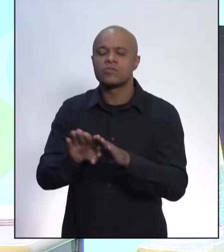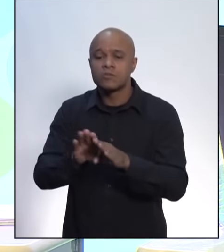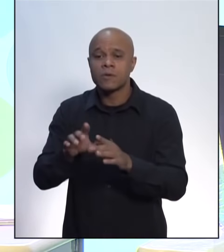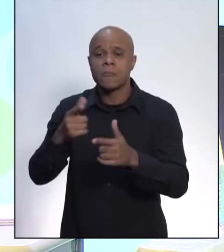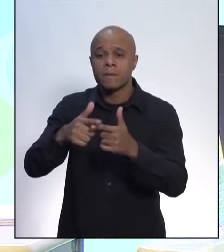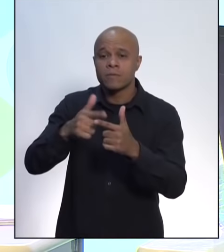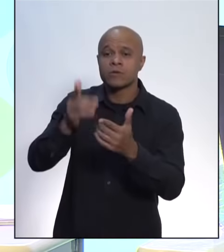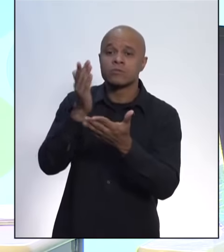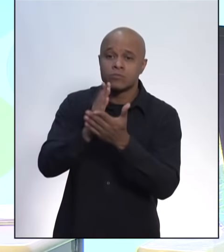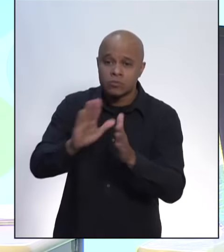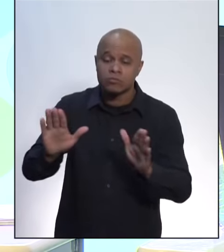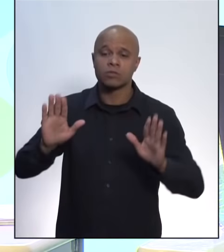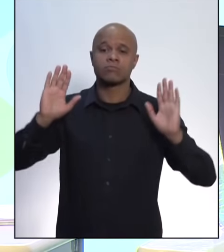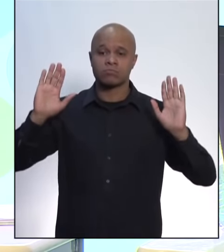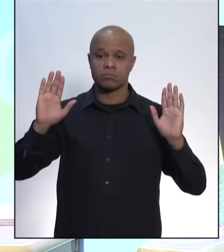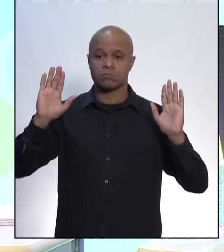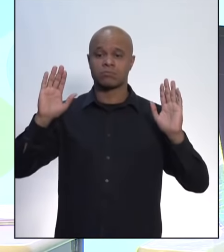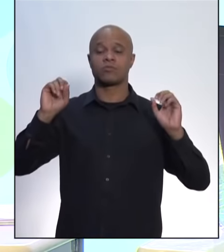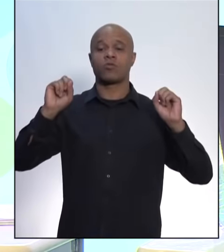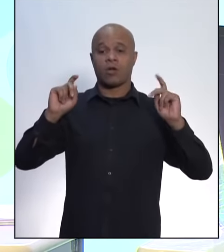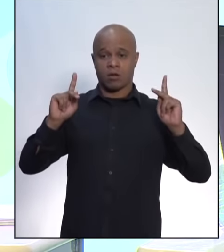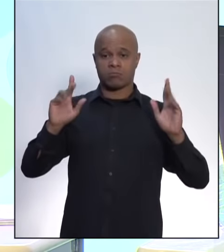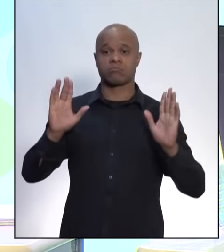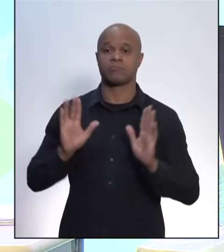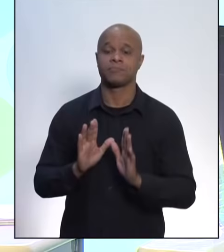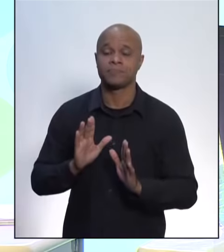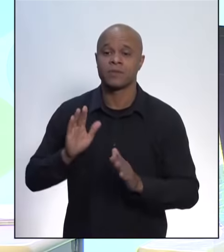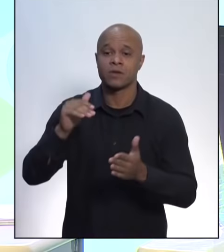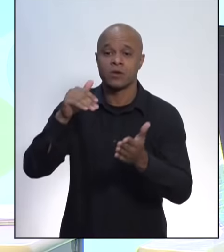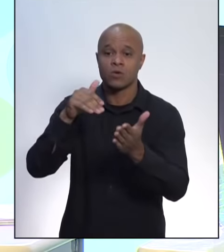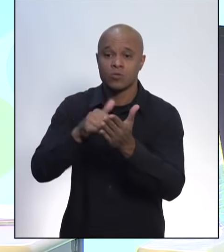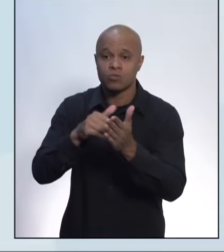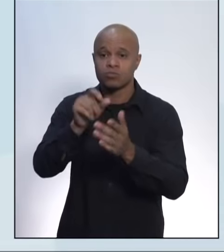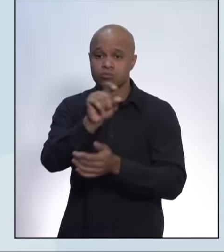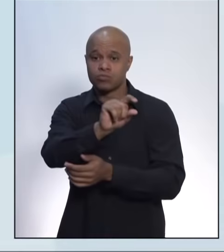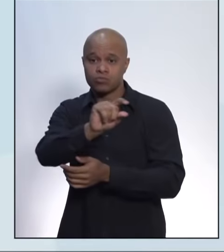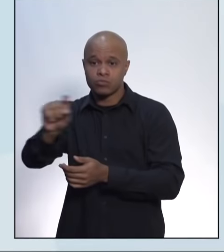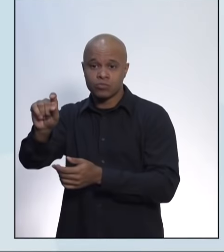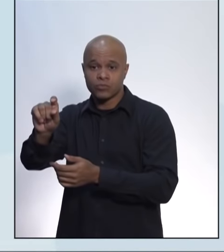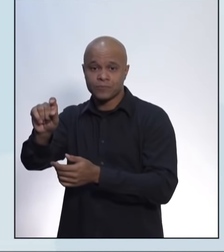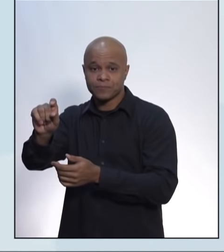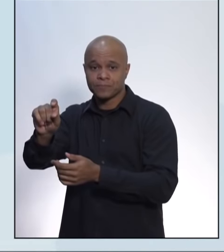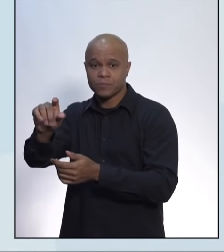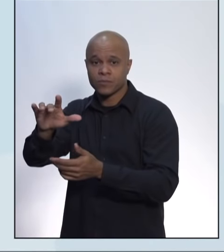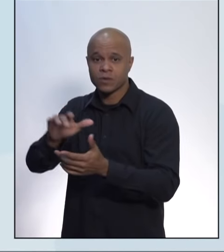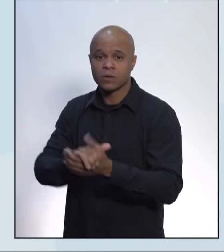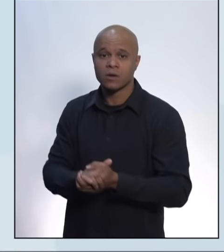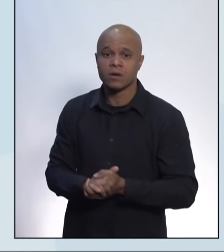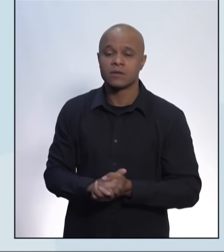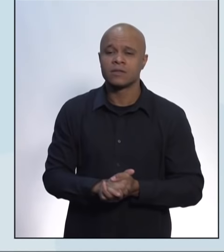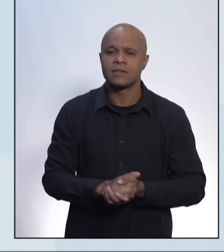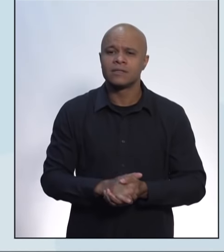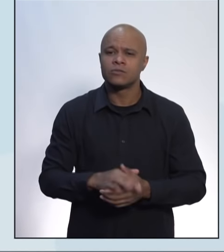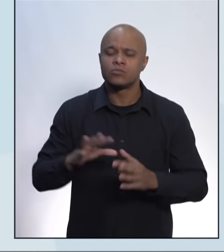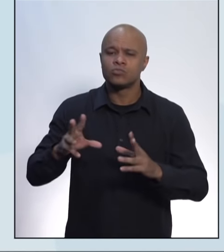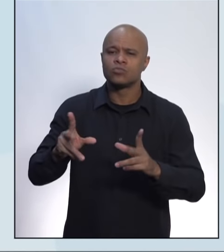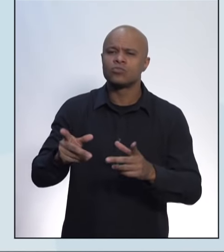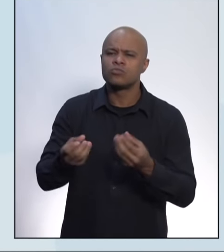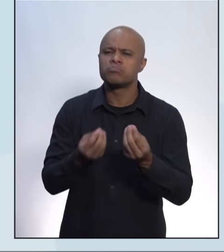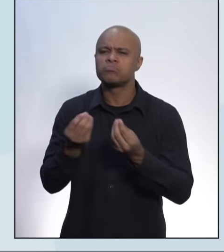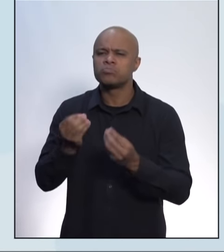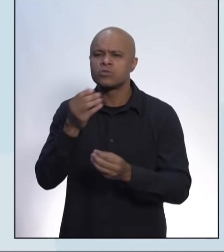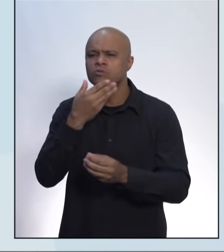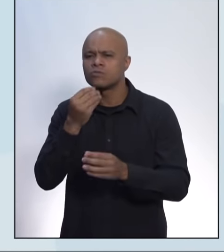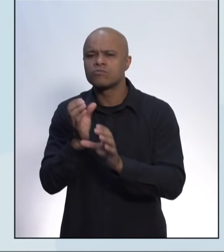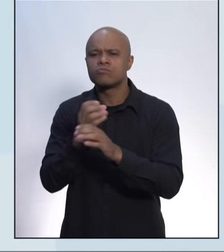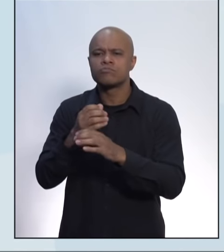problemas só um problema vamos ok a última linha lan tenso resort tanto